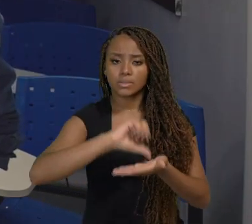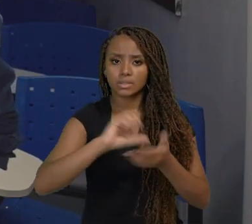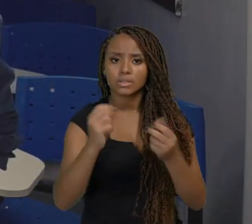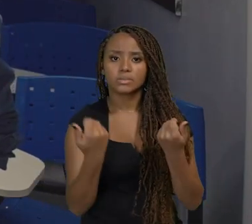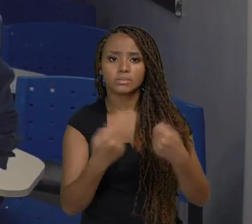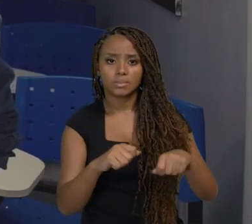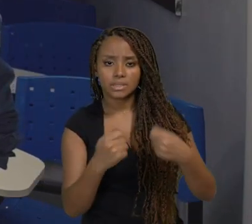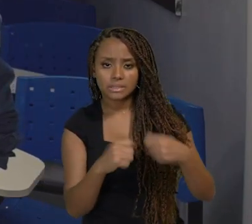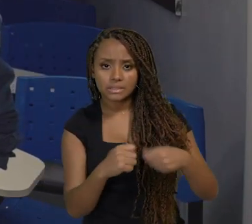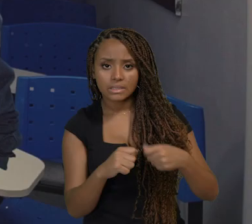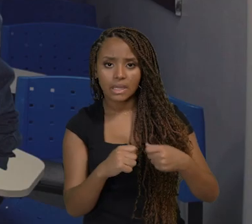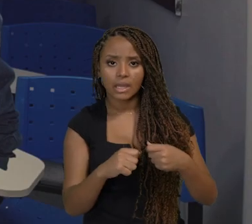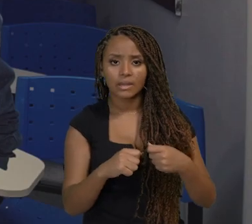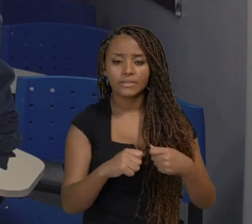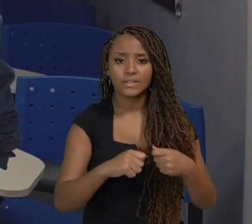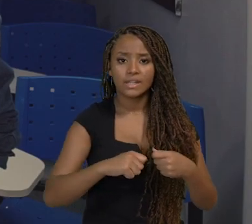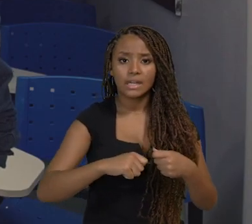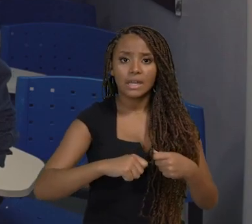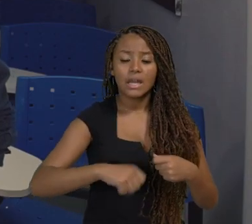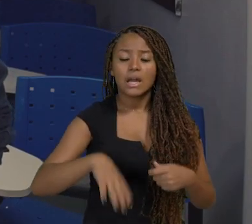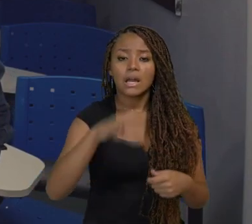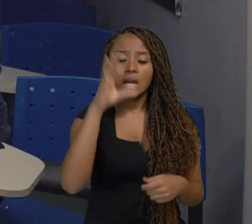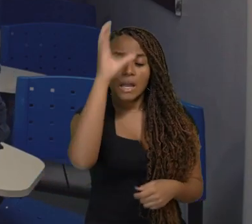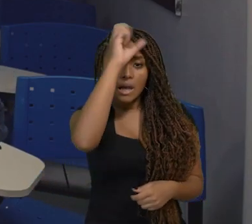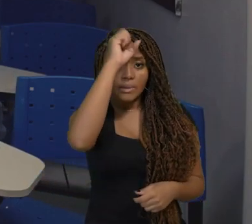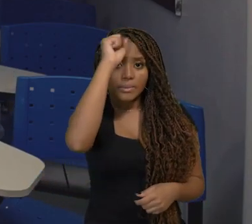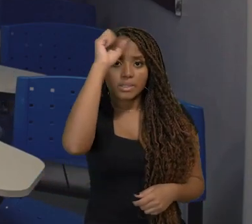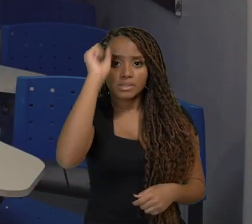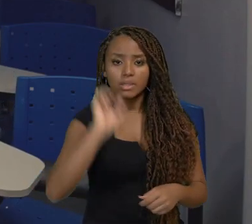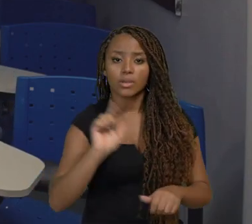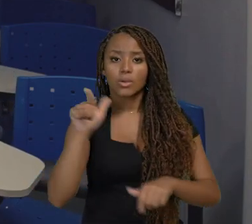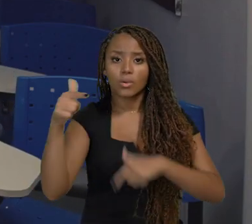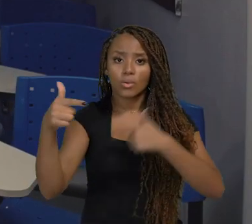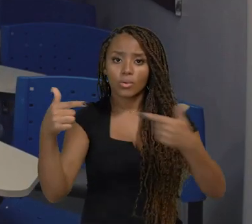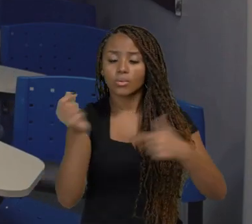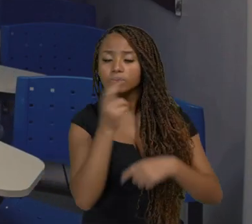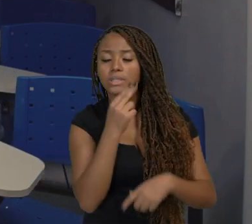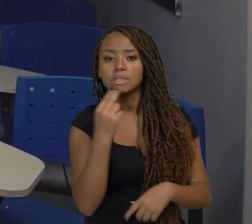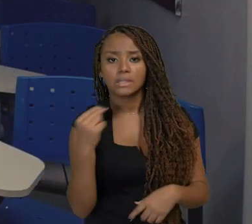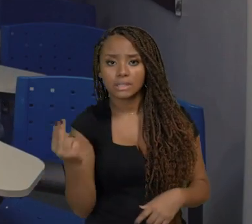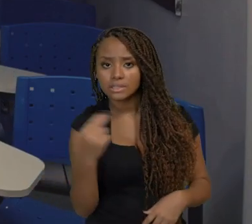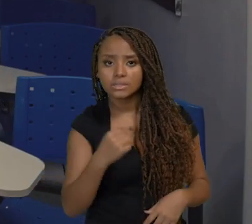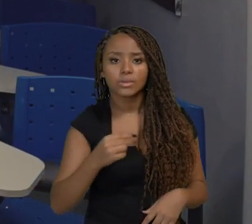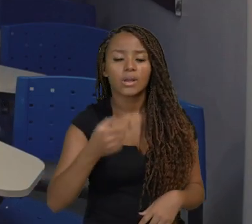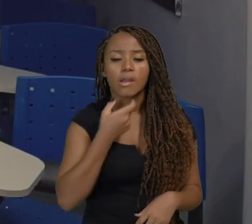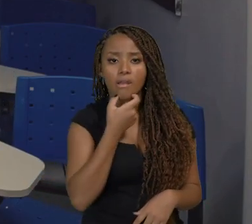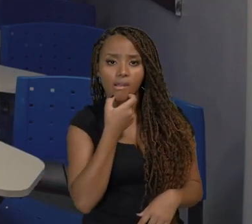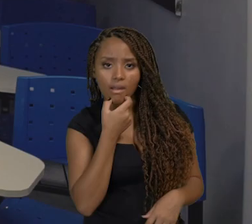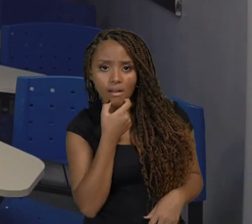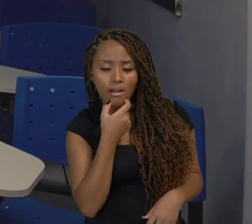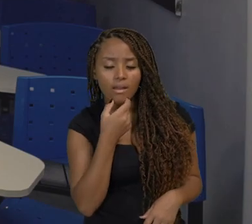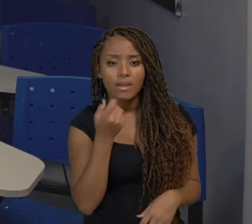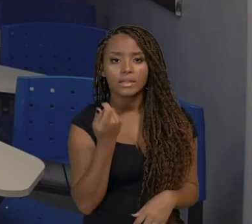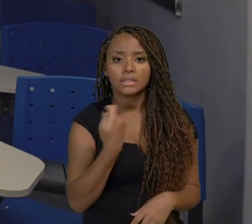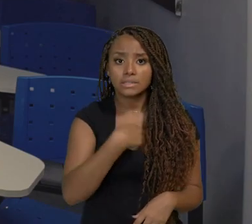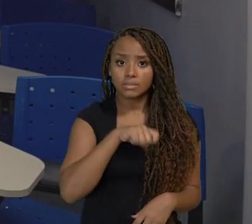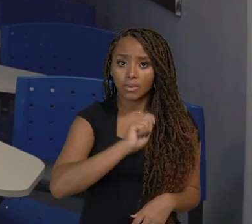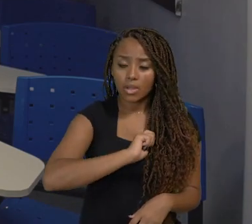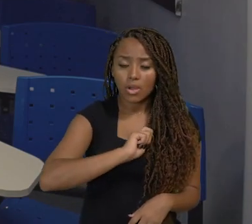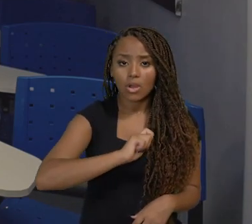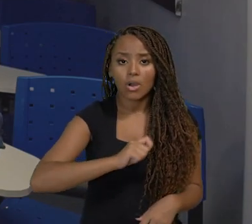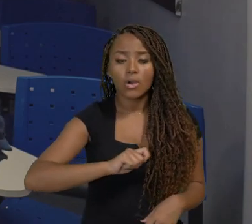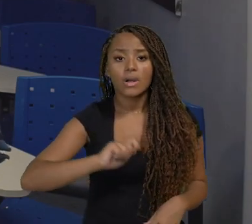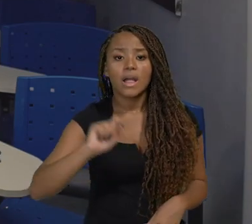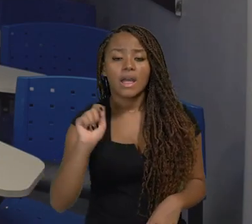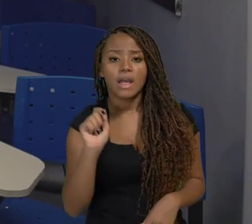de... a necessidade de aprender uma língua estrangeira, né, inglês, espanhol, libras até, e de como que isso poderia auxiliar no